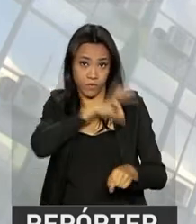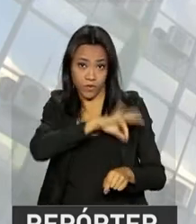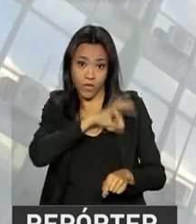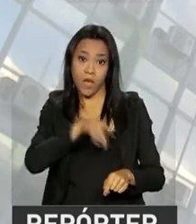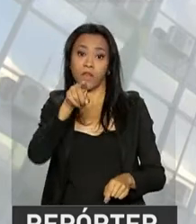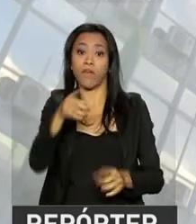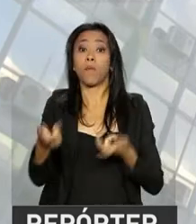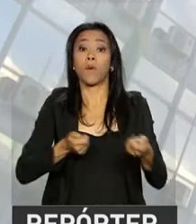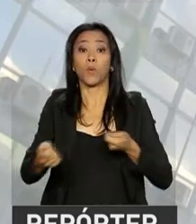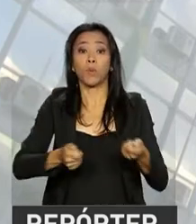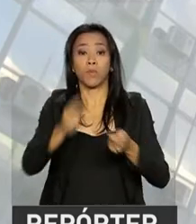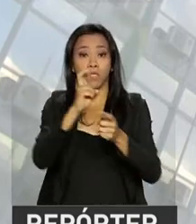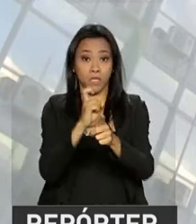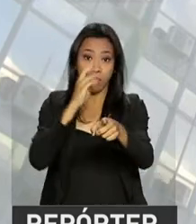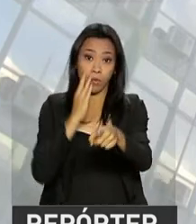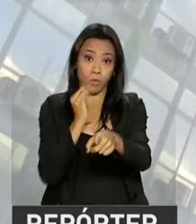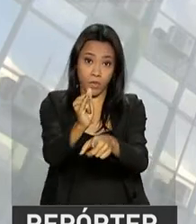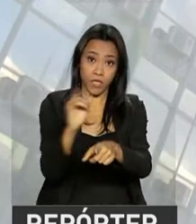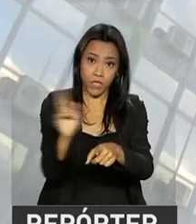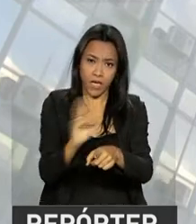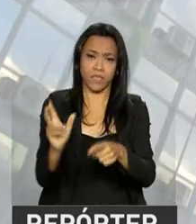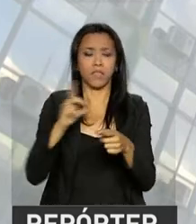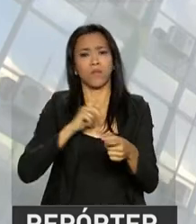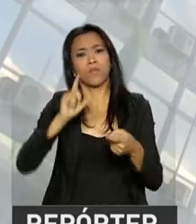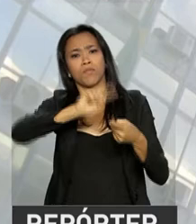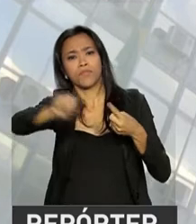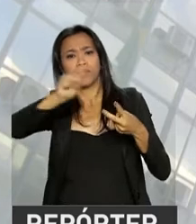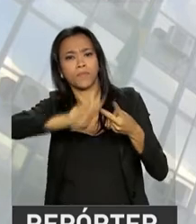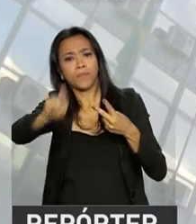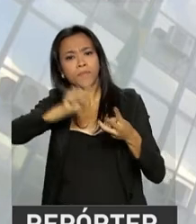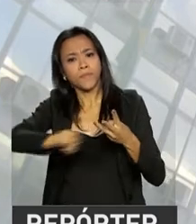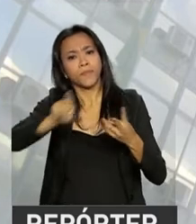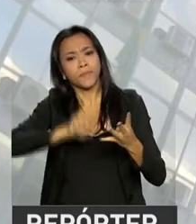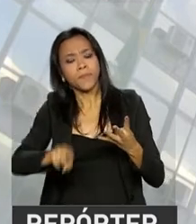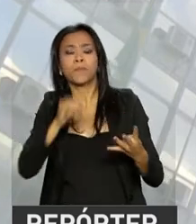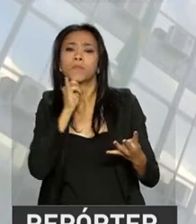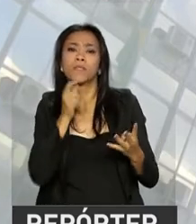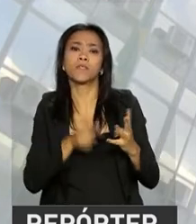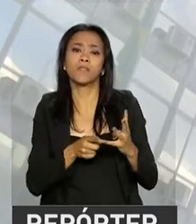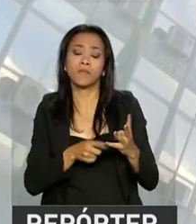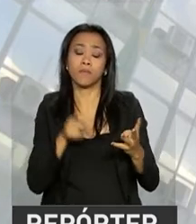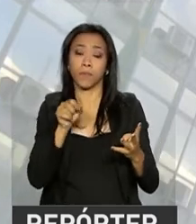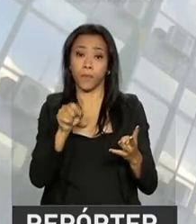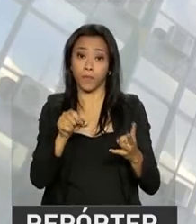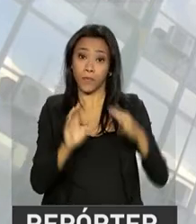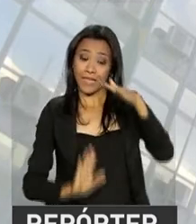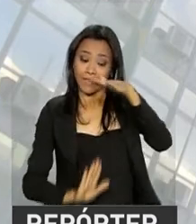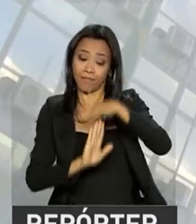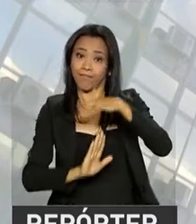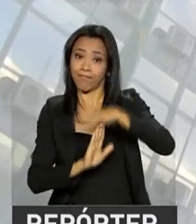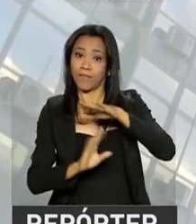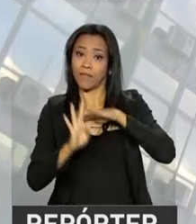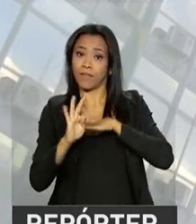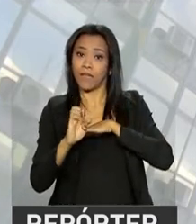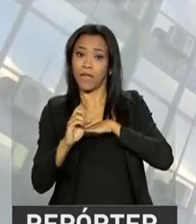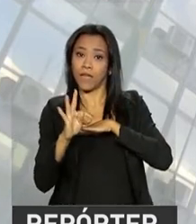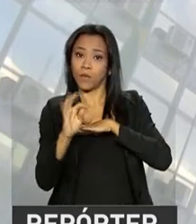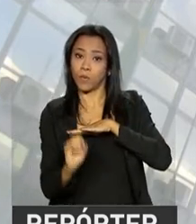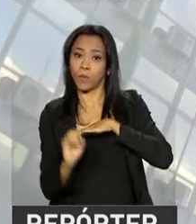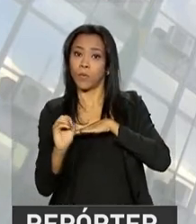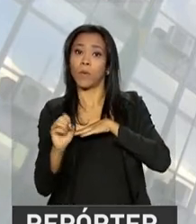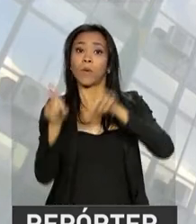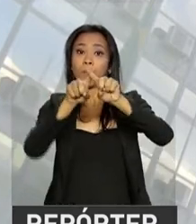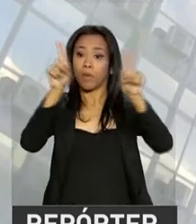bilhões de reais outras ações serão tomadas como fixar um teto de remuneração para os servidores